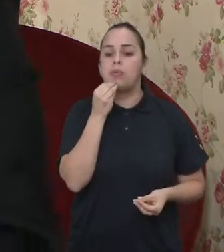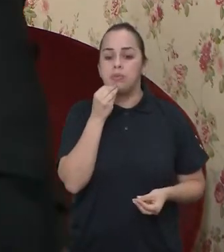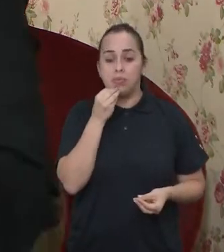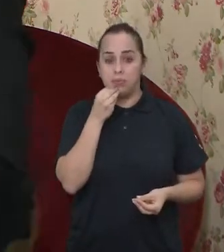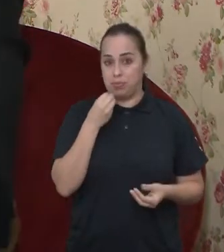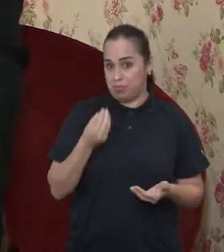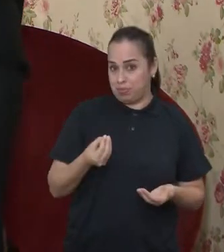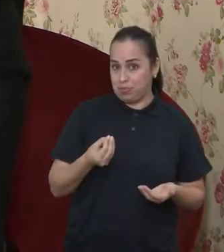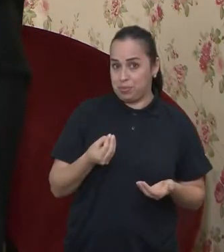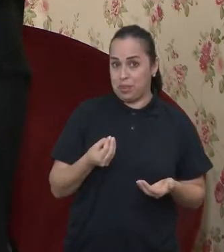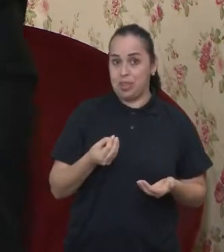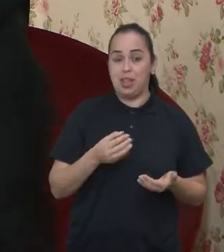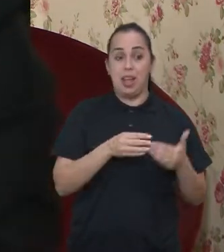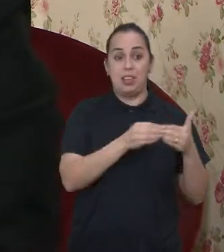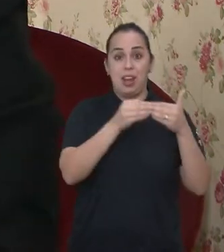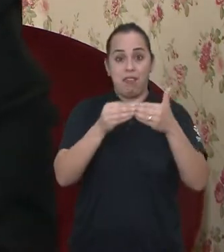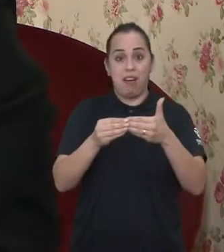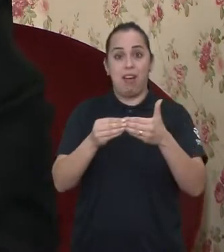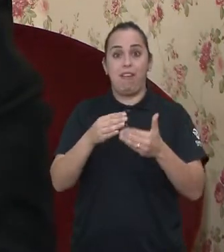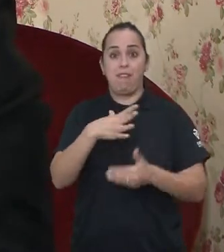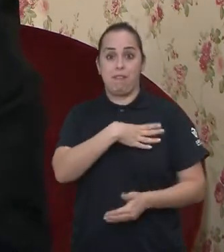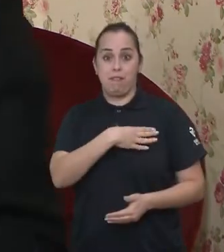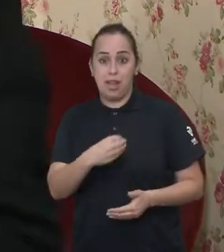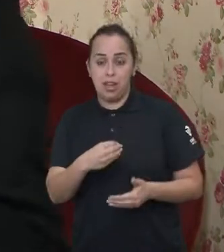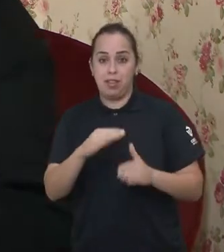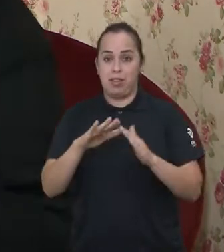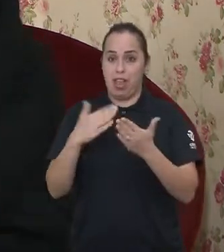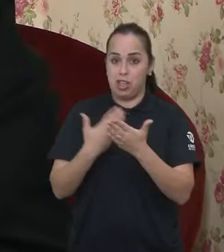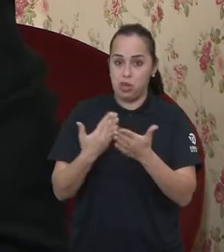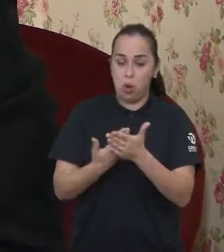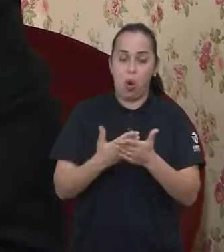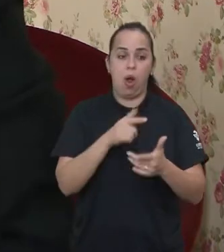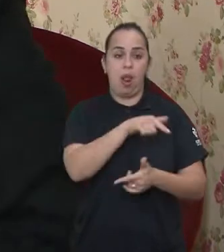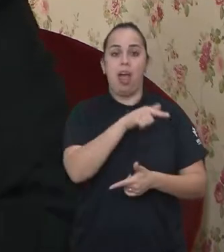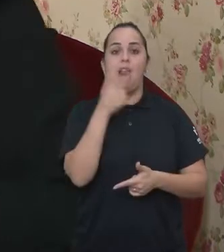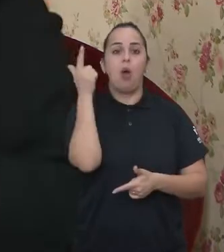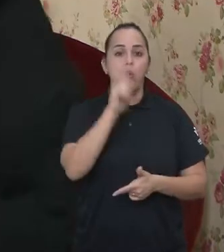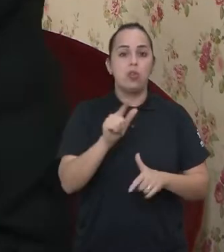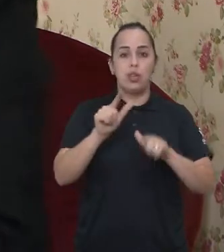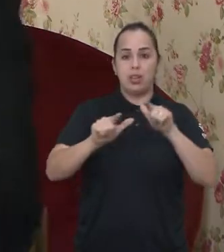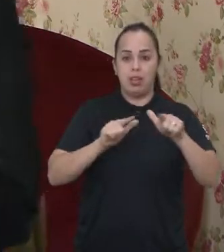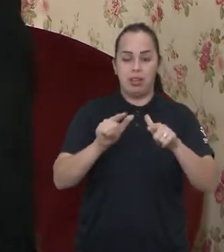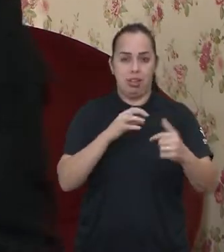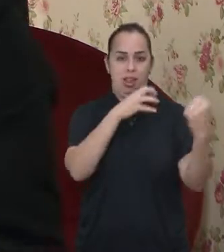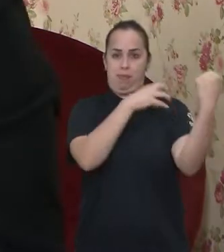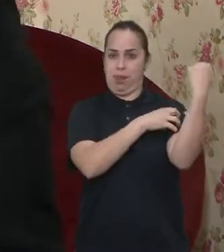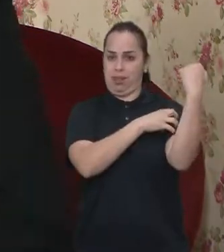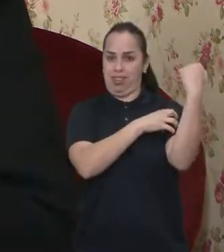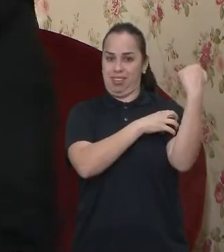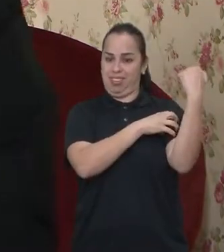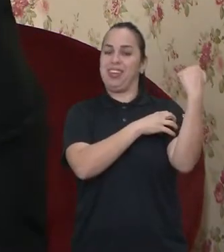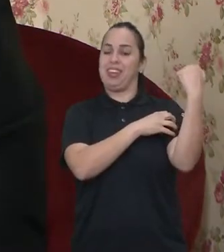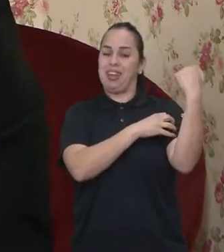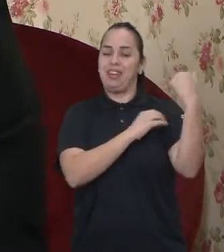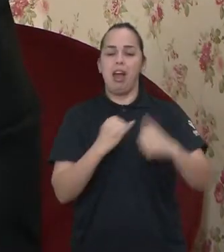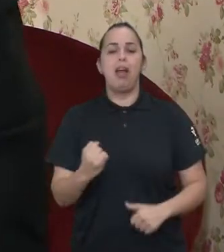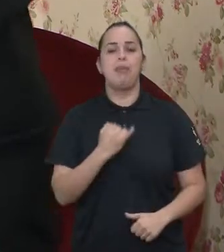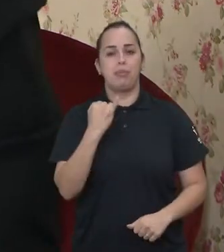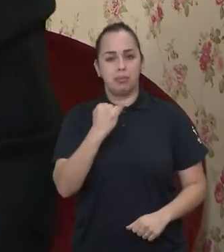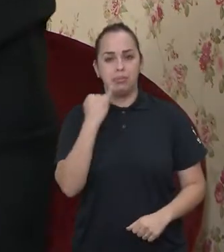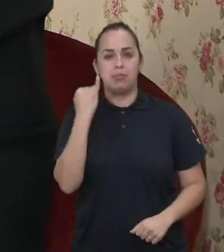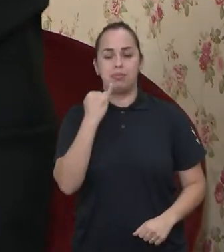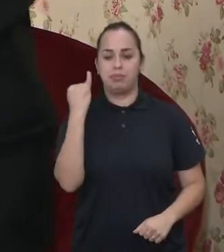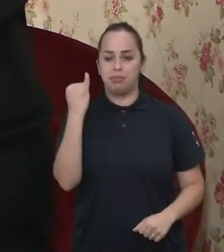chance dela é ter seu filho na creche o peru emprego né ela vai estar empoderada para uma outra